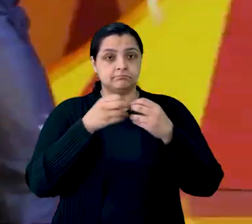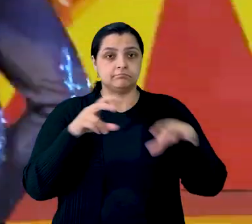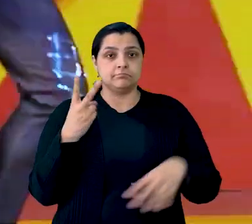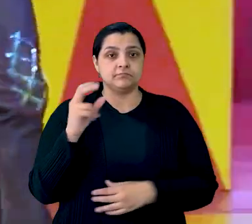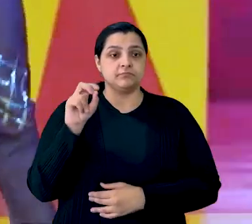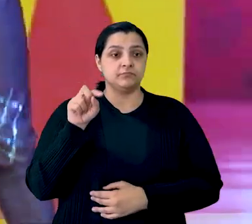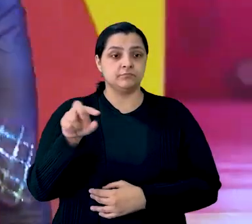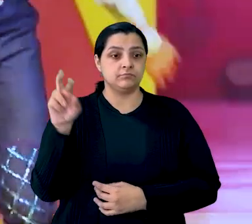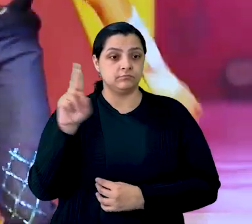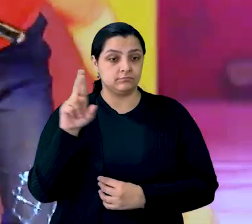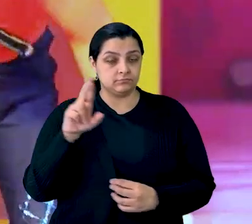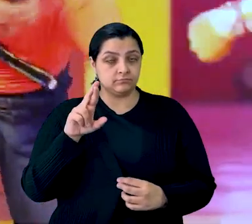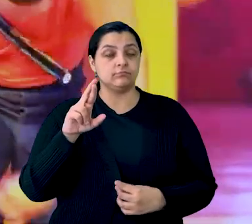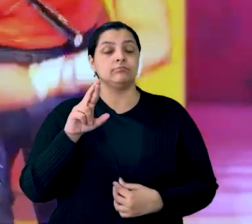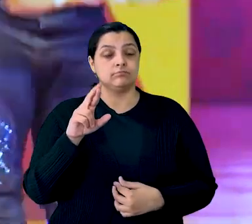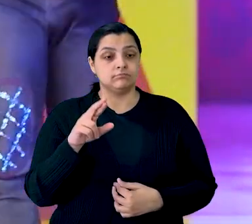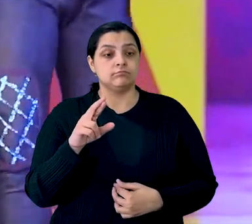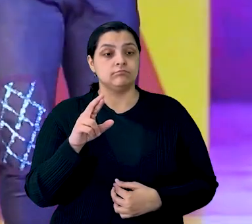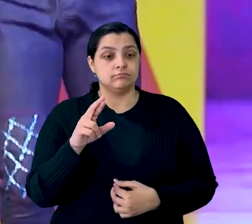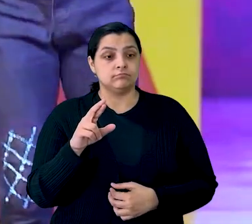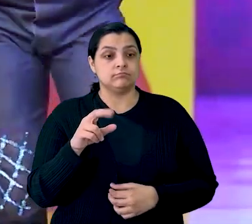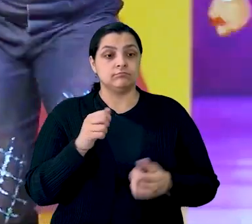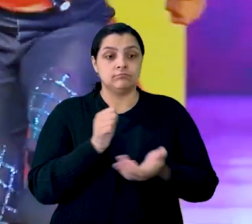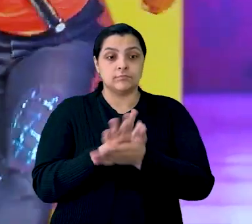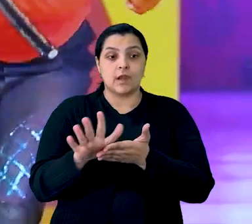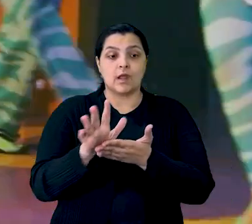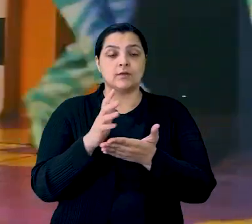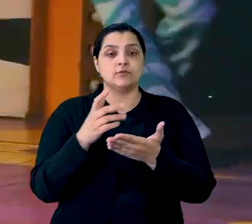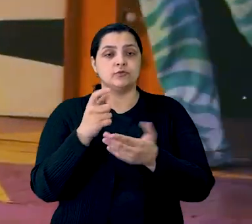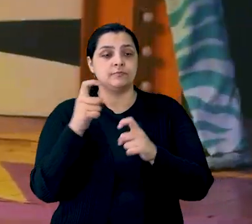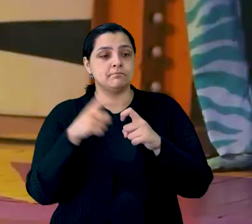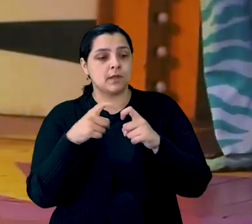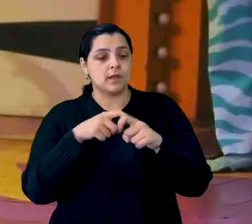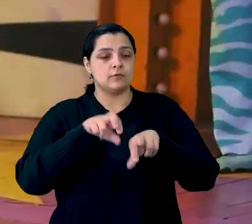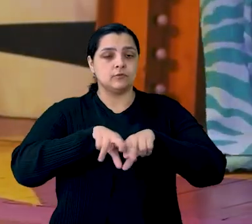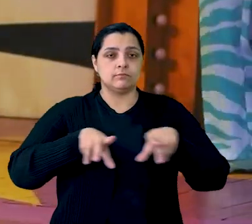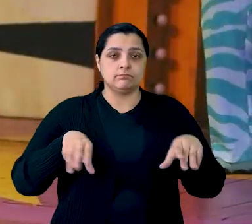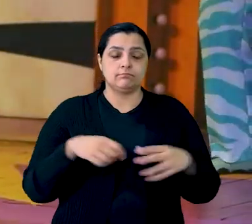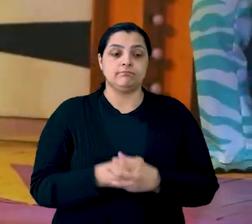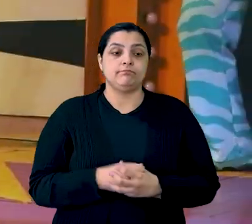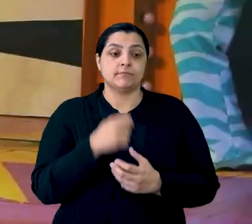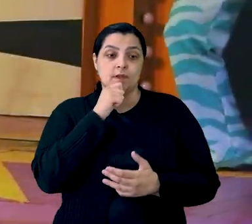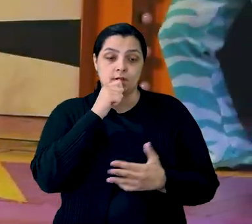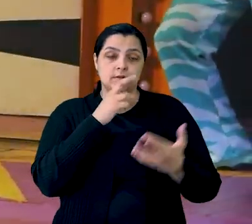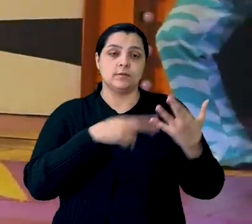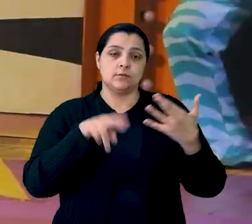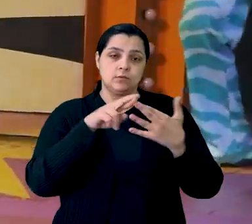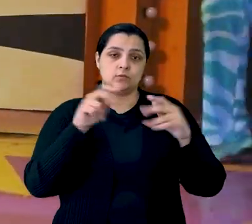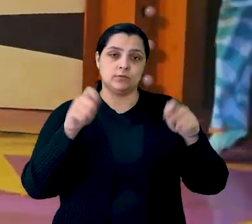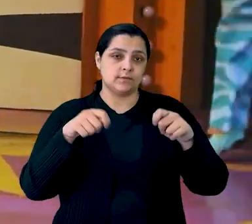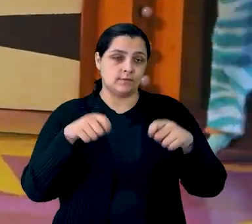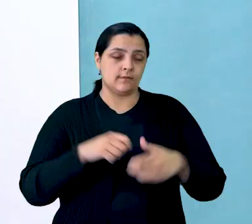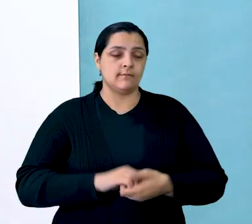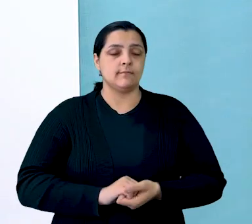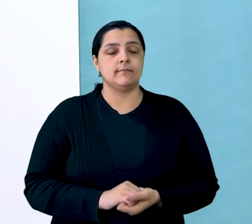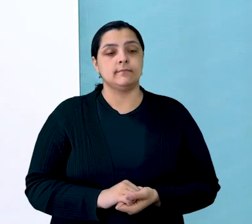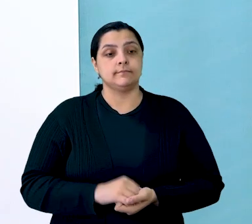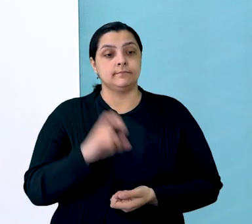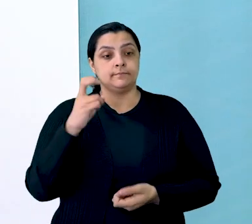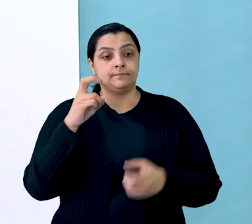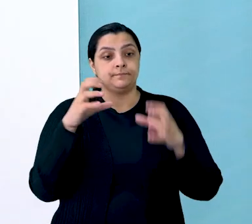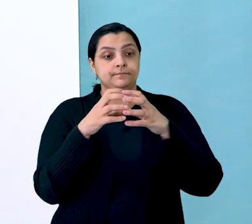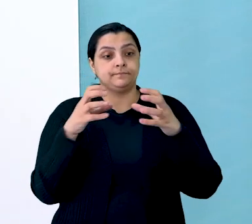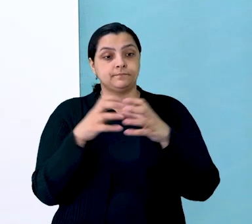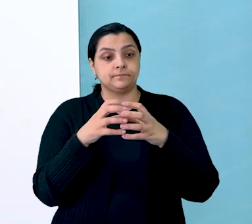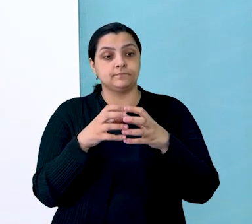dano moral de R$20 mil e ressarcimento de despesas médicas. Ainda cabe recurso da decisão. A